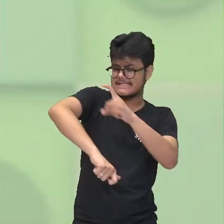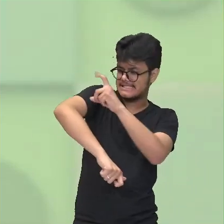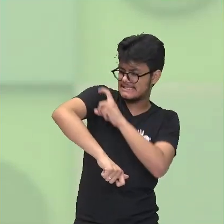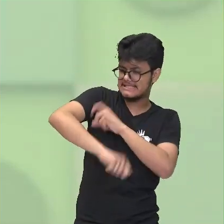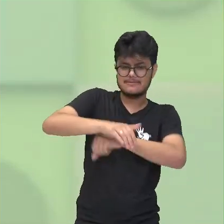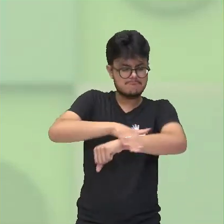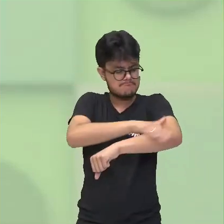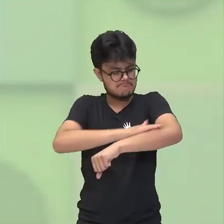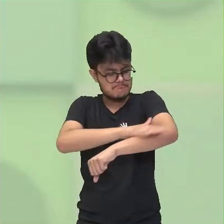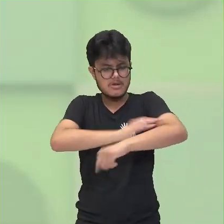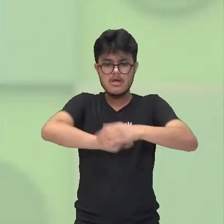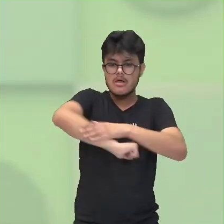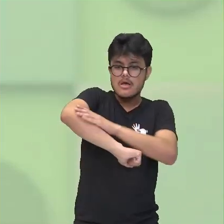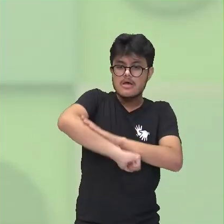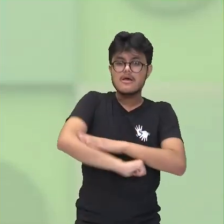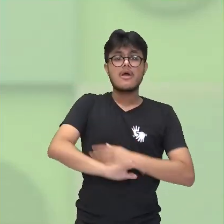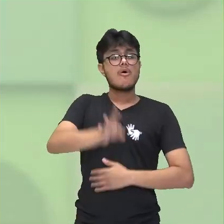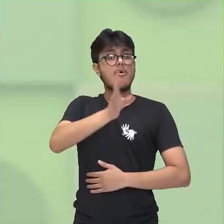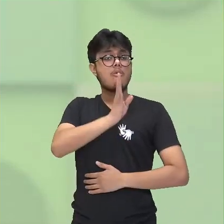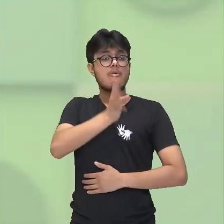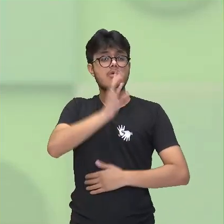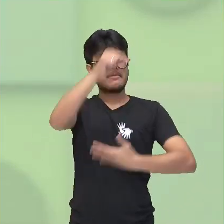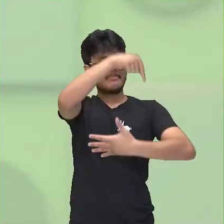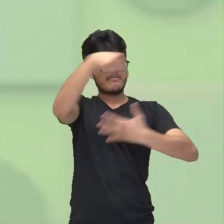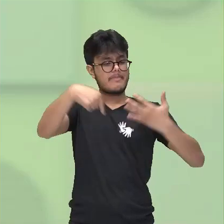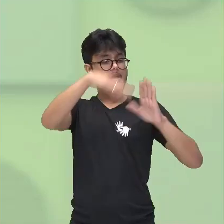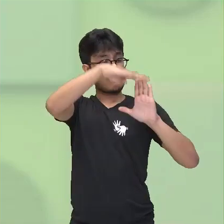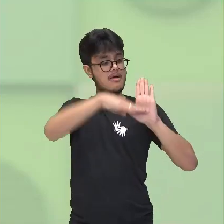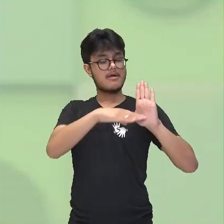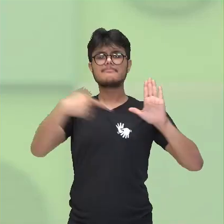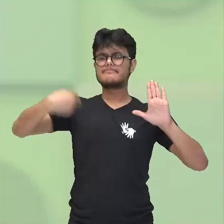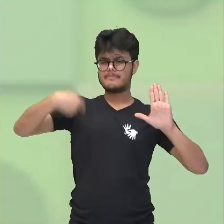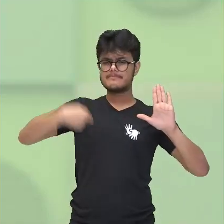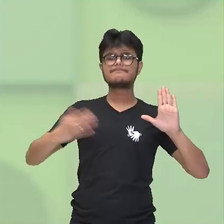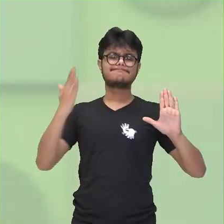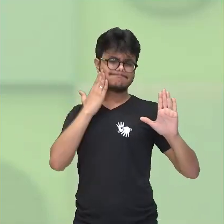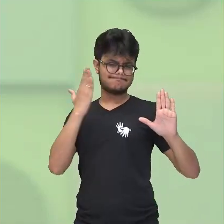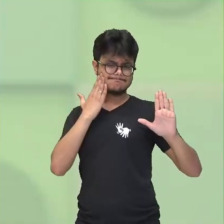de manga, né? Então existem ali vários fatores que a gente